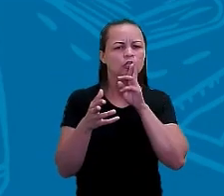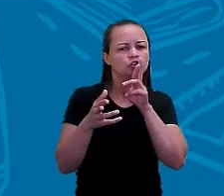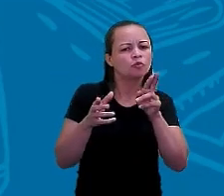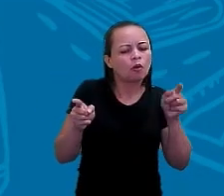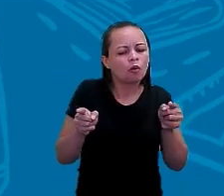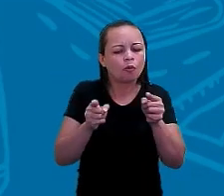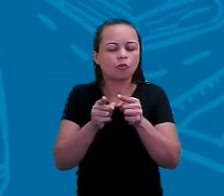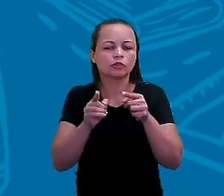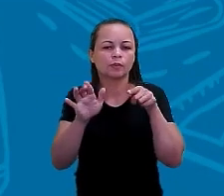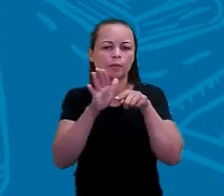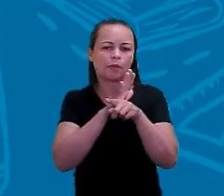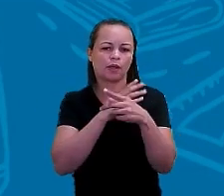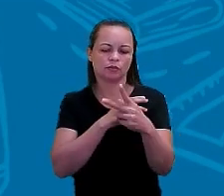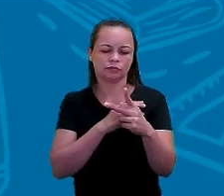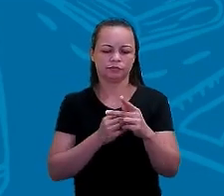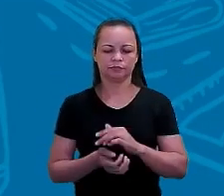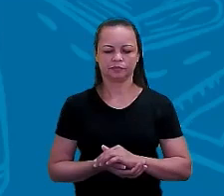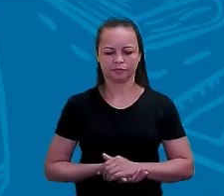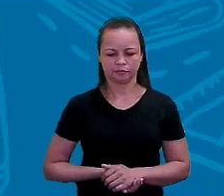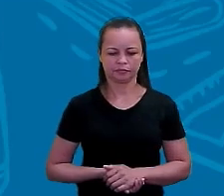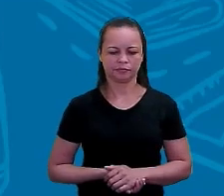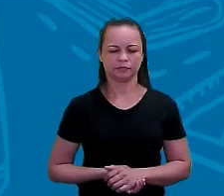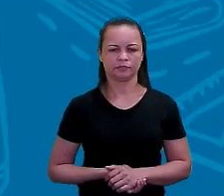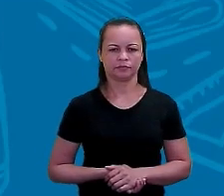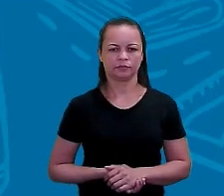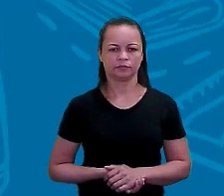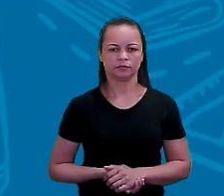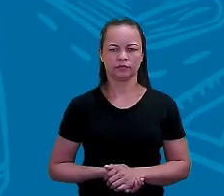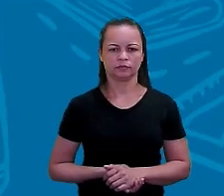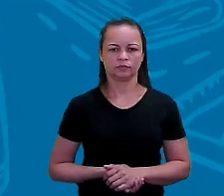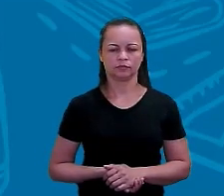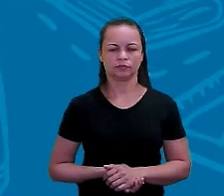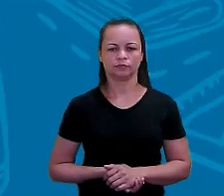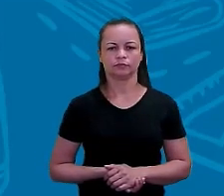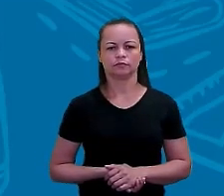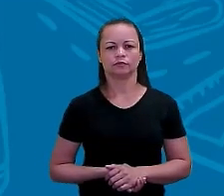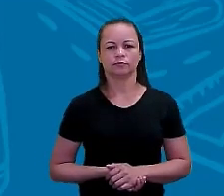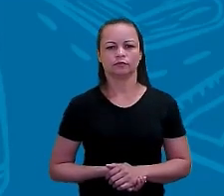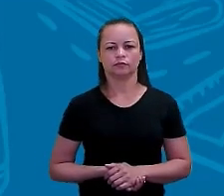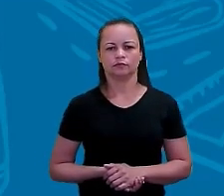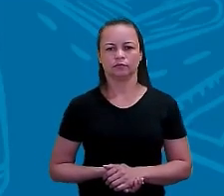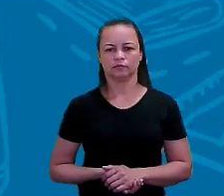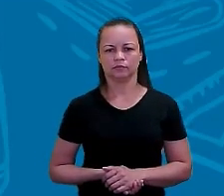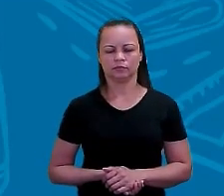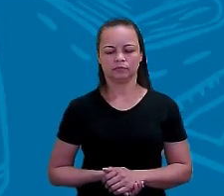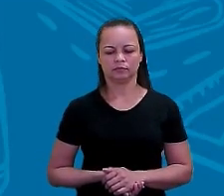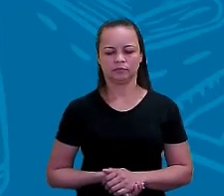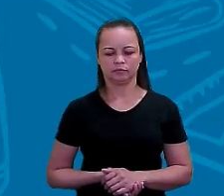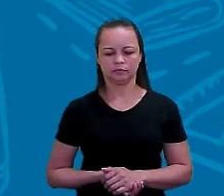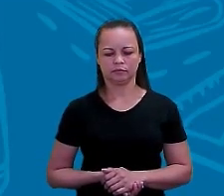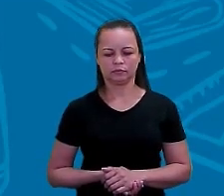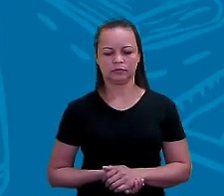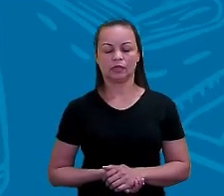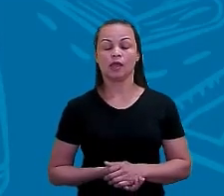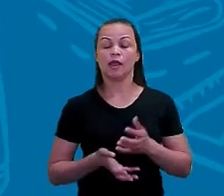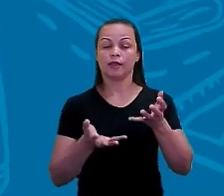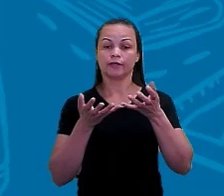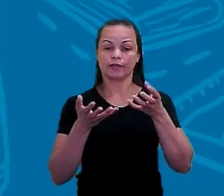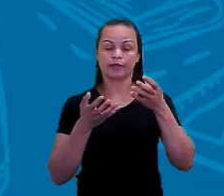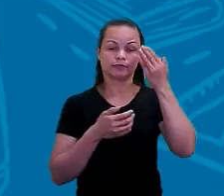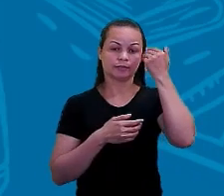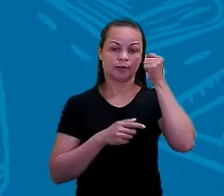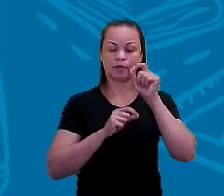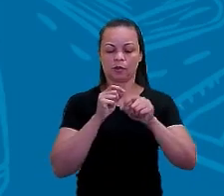pergunta? So, did you lots of interesting photos on your best vacation? Ela quer